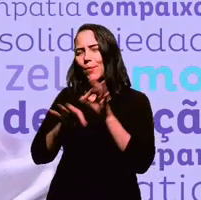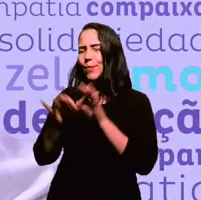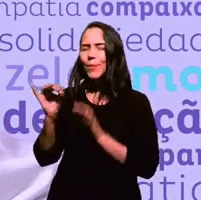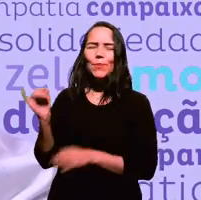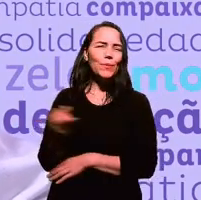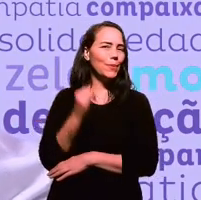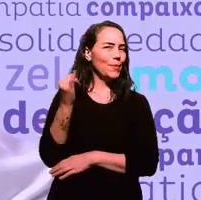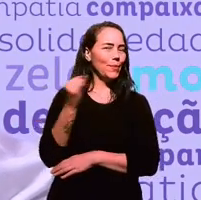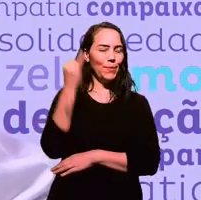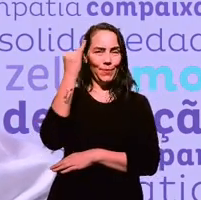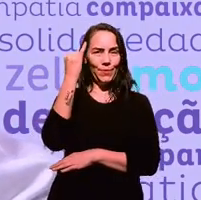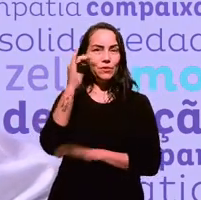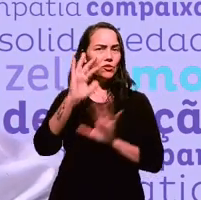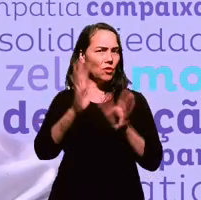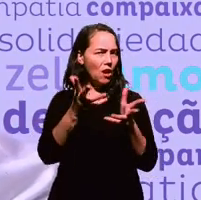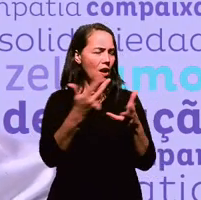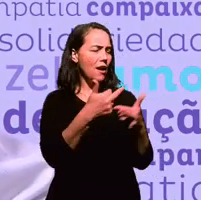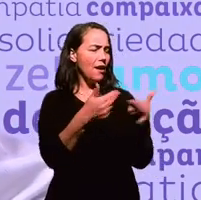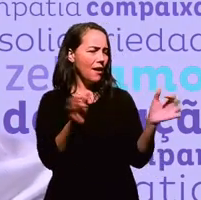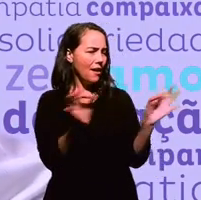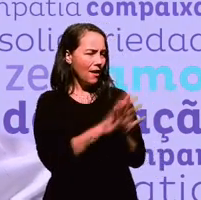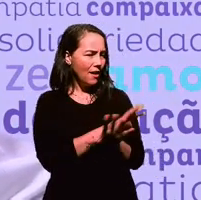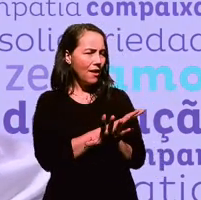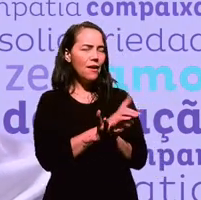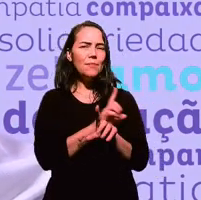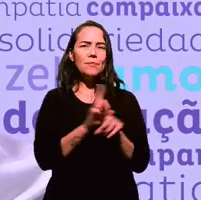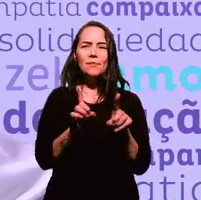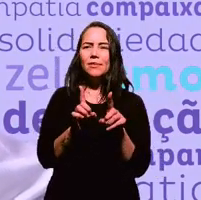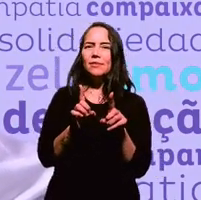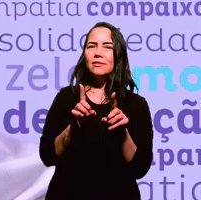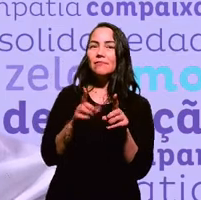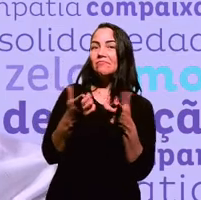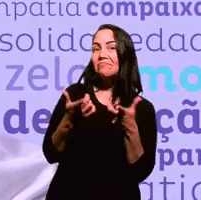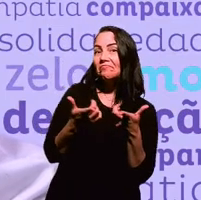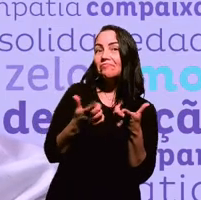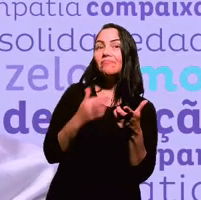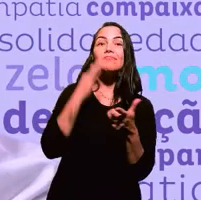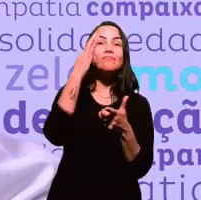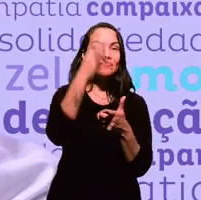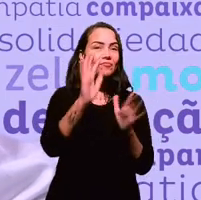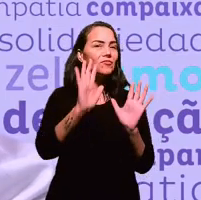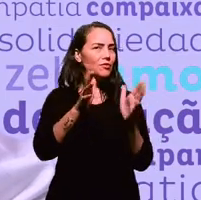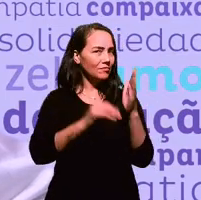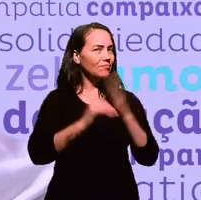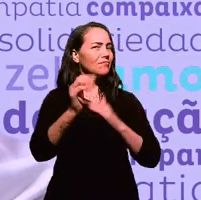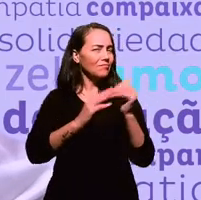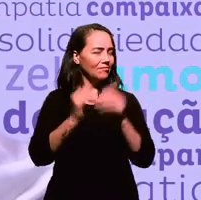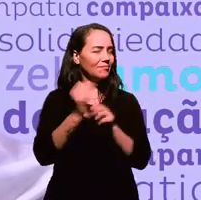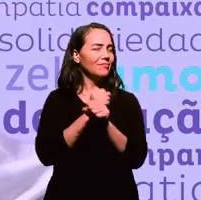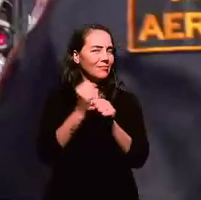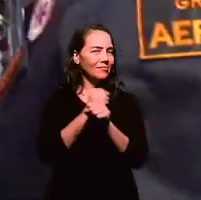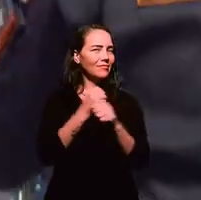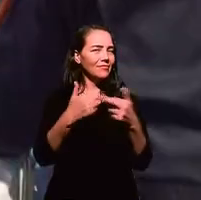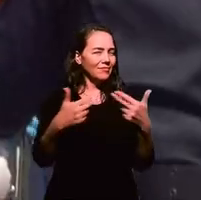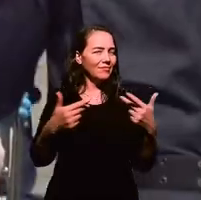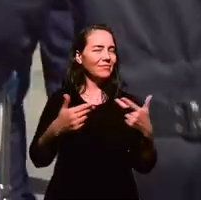nós vamos deixar pronto já. Pode ser que nunca mais aconteça, mas se acontecer, vai estar pronto. Então, vários legados vão ficar, com